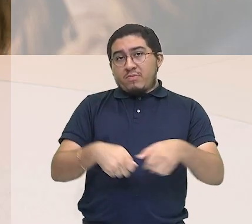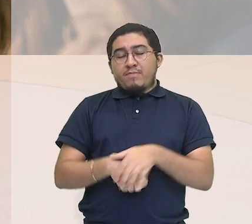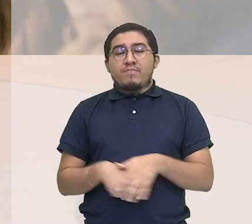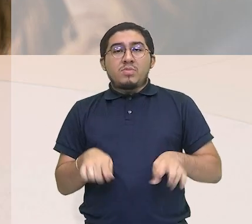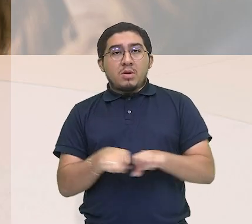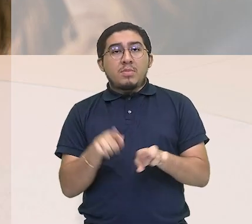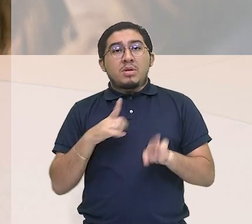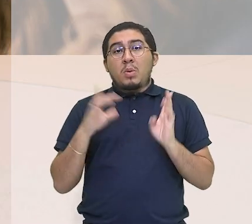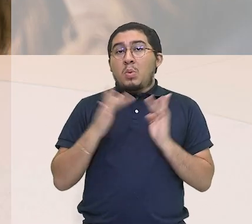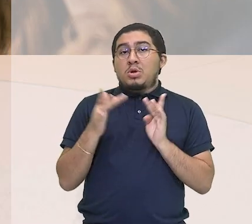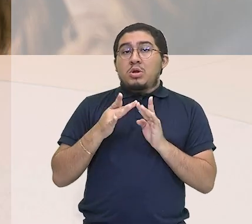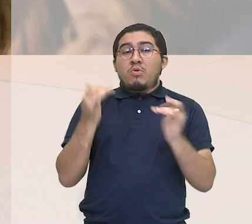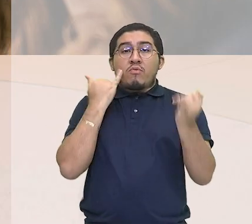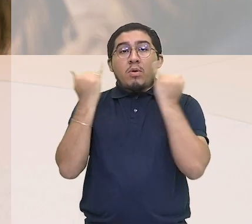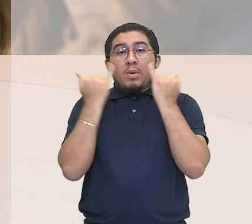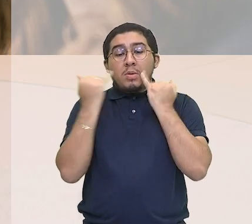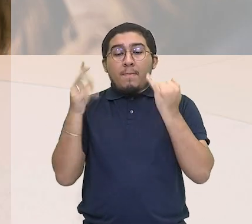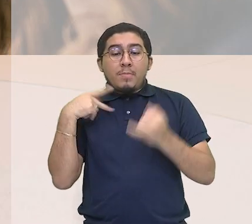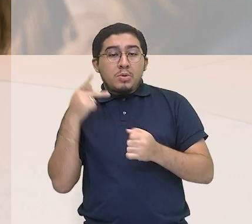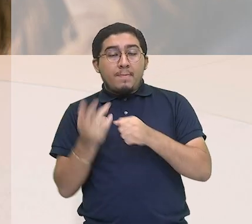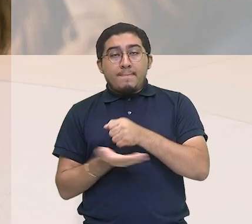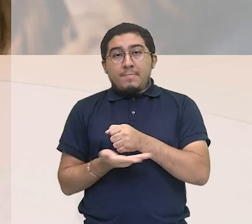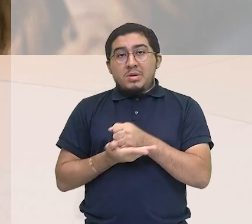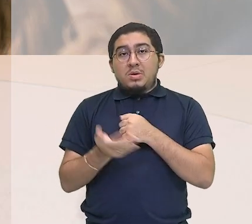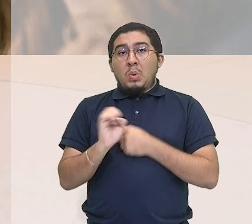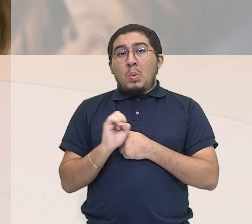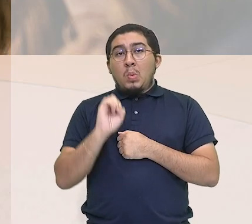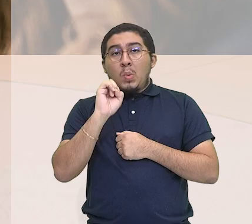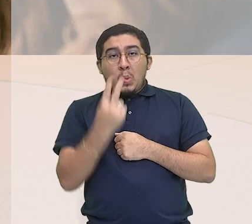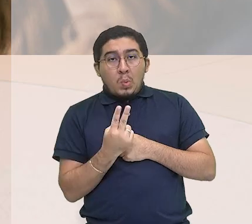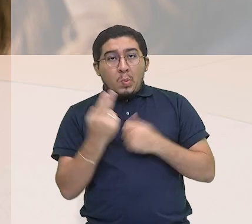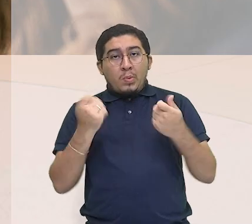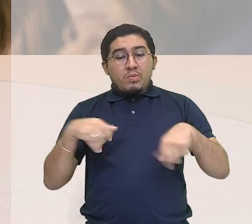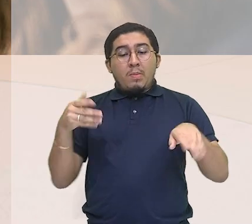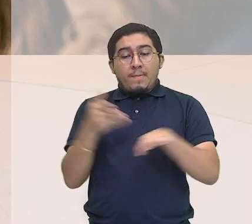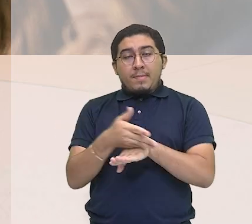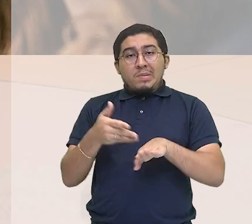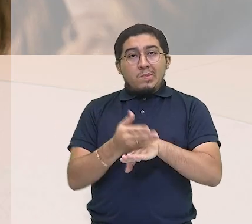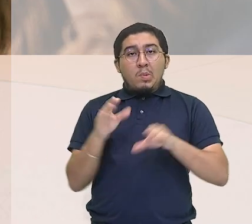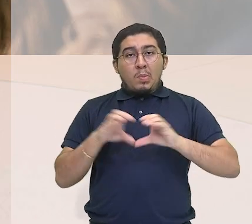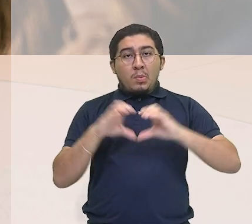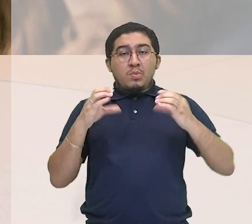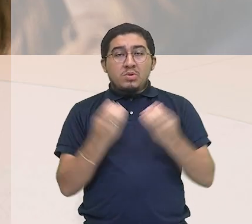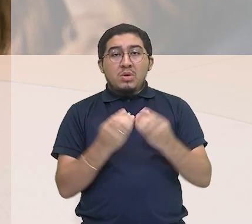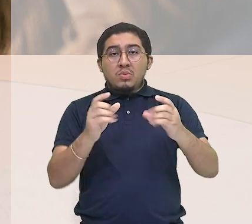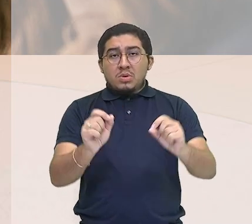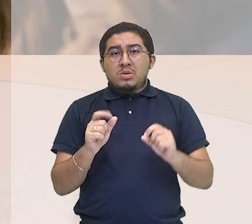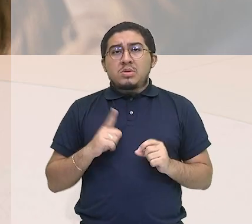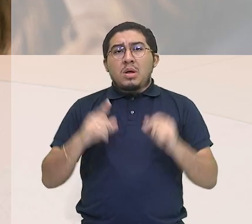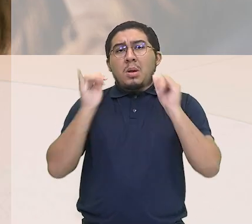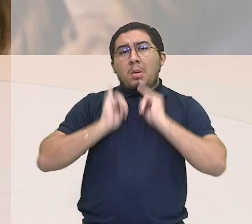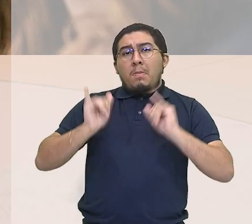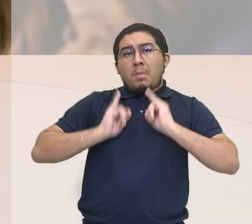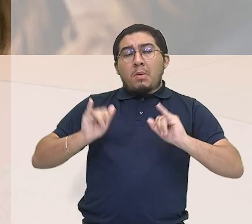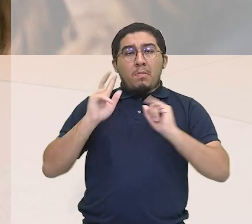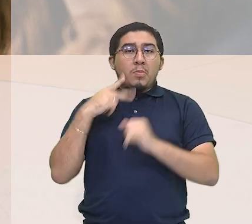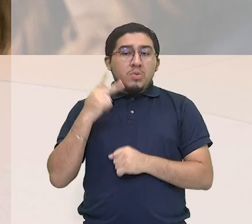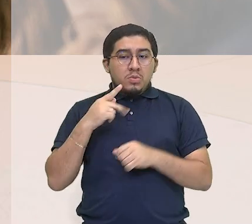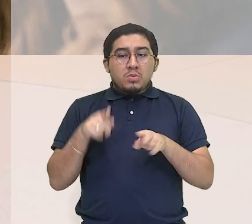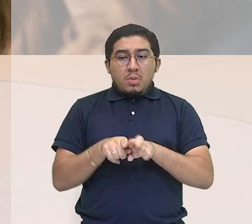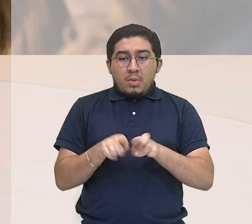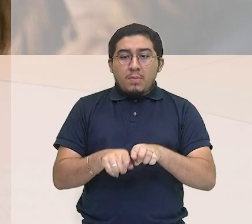acesso a informações políticas básicas ou então ser parte de uma comunidade que é alvo de campanhas políticas.